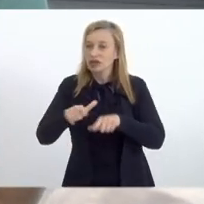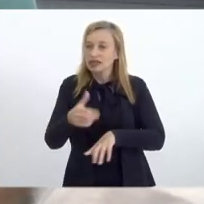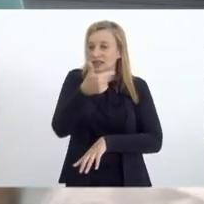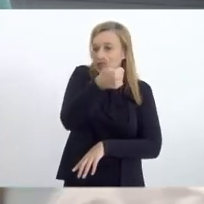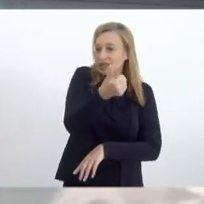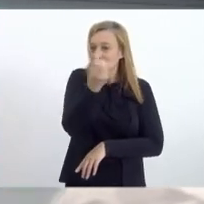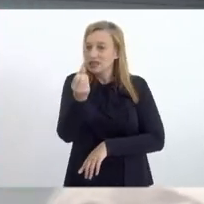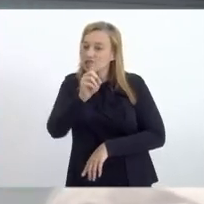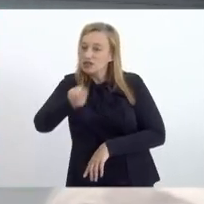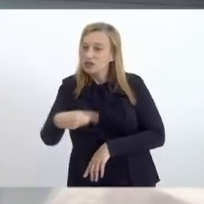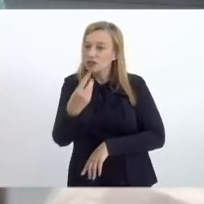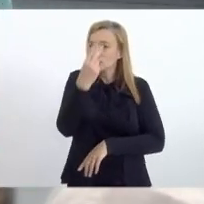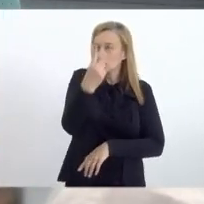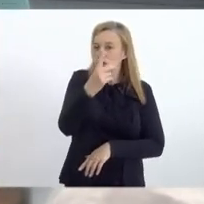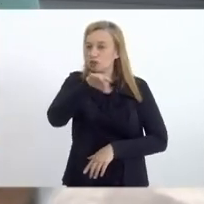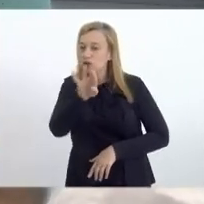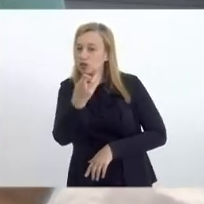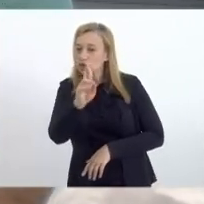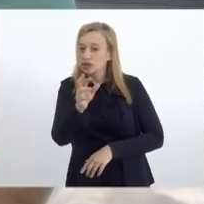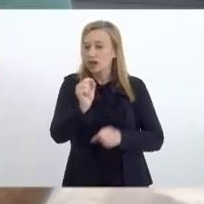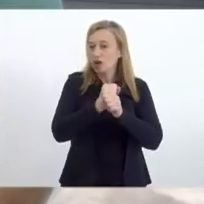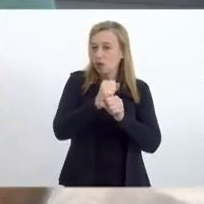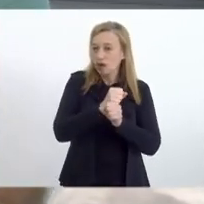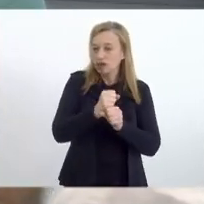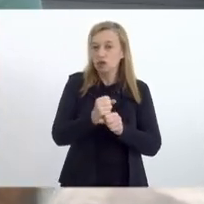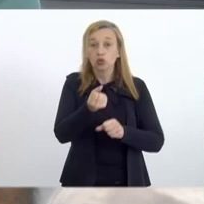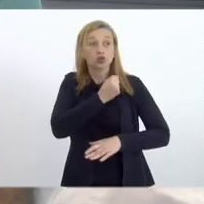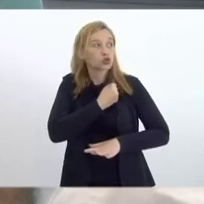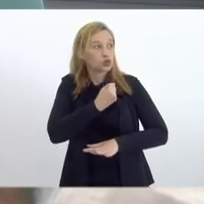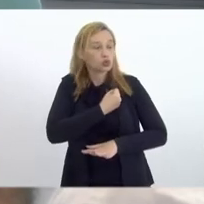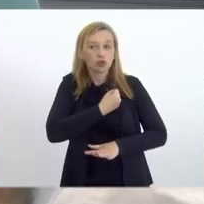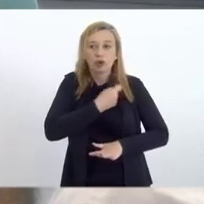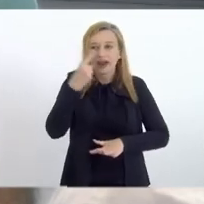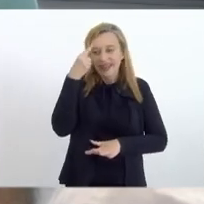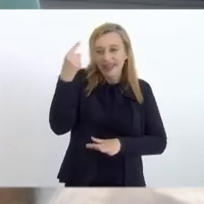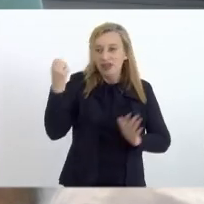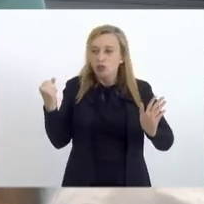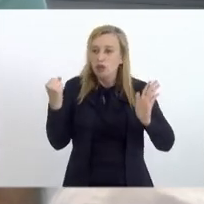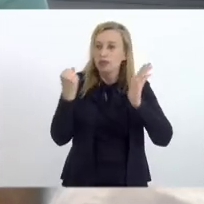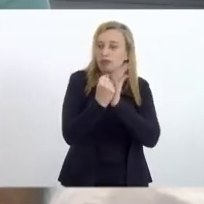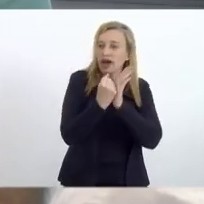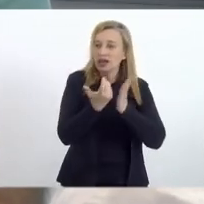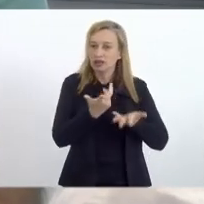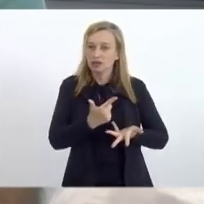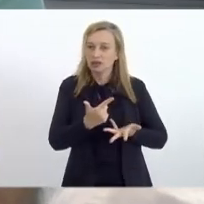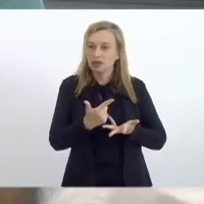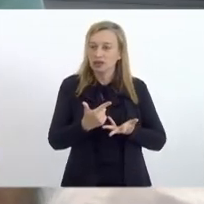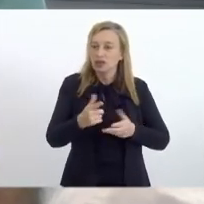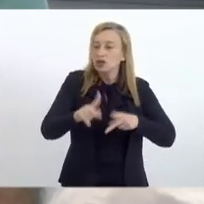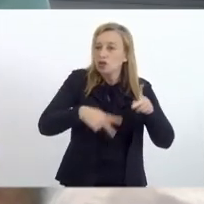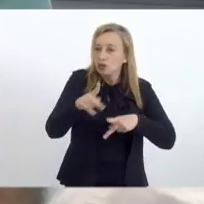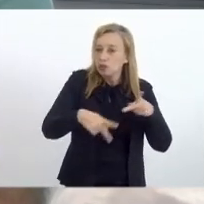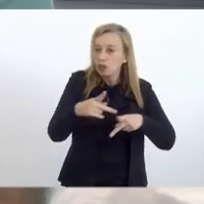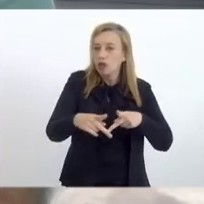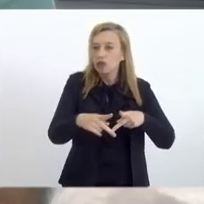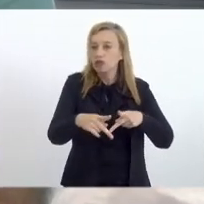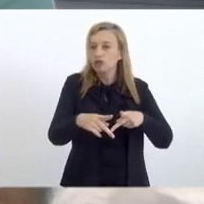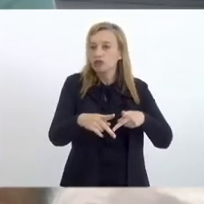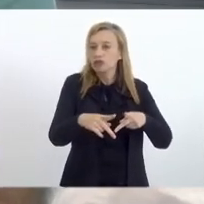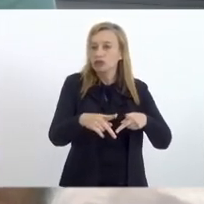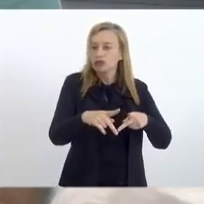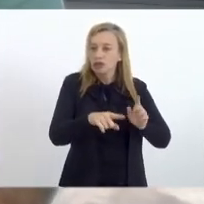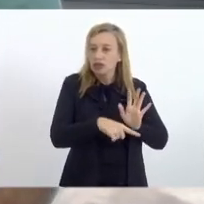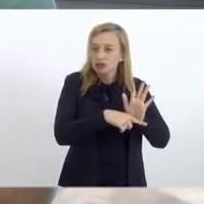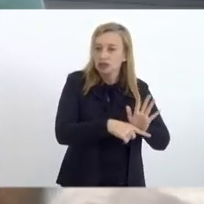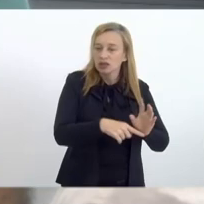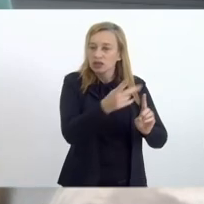16,2 bilhões ao ano. Os números dão a ideia do impacto relevante que a população atendida pelo Rio Previdência tem nessa